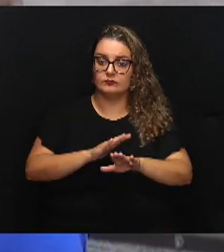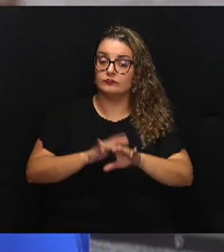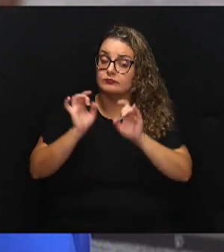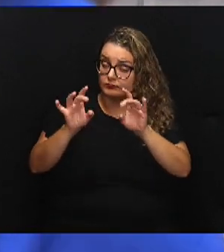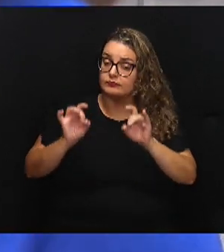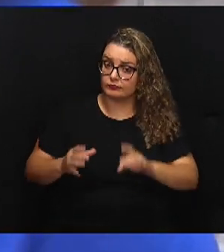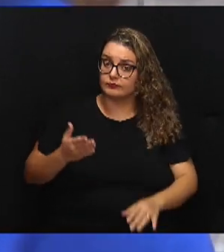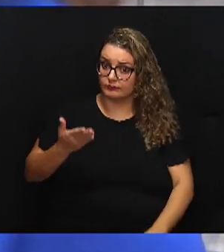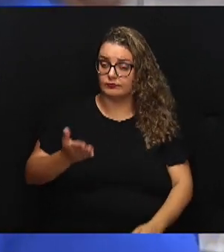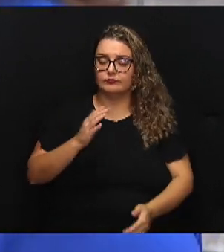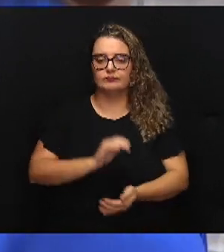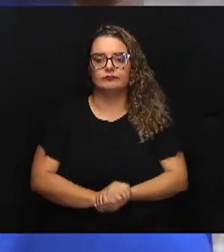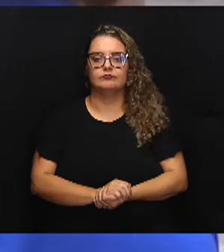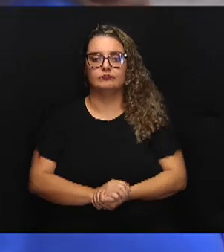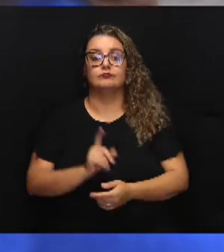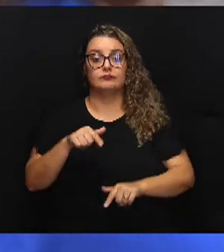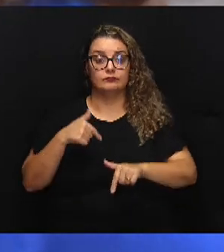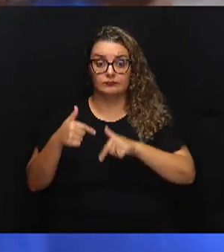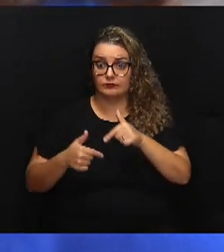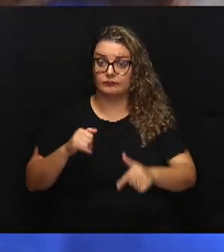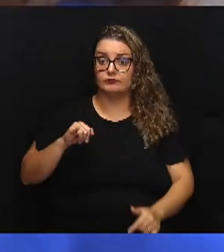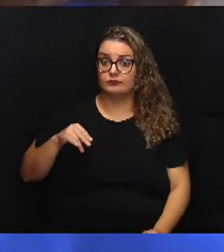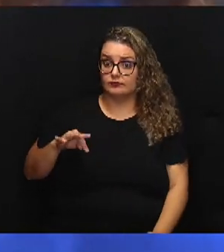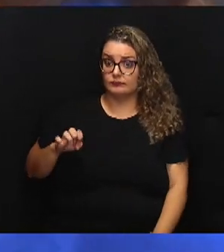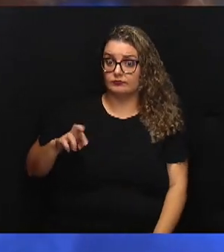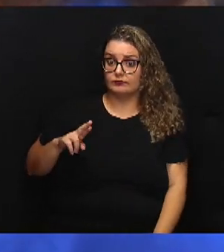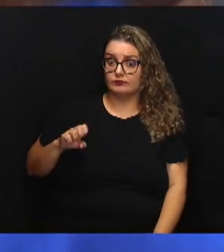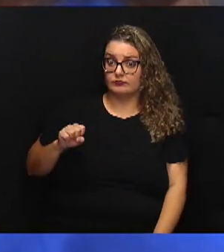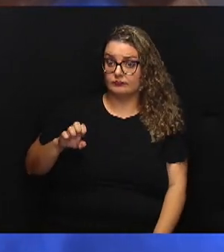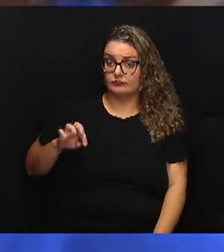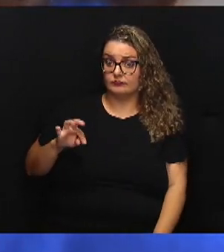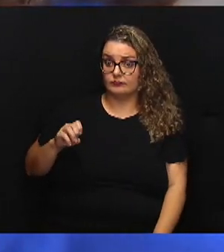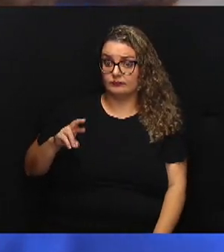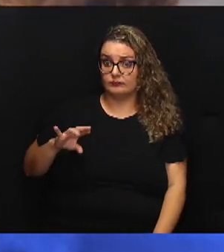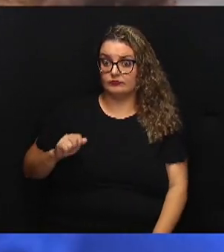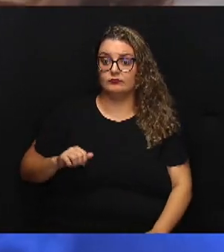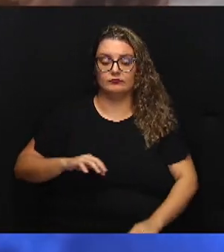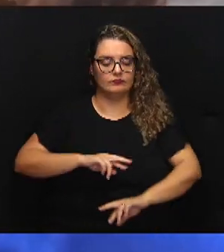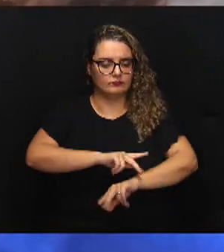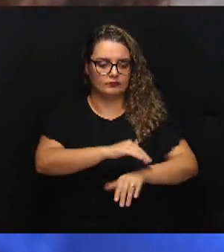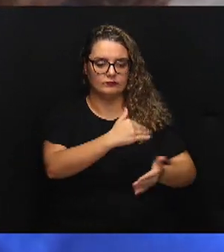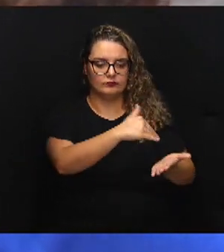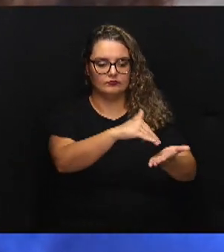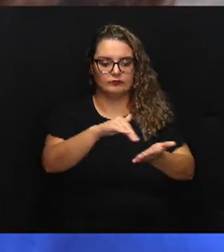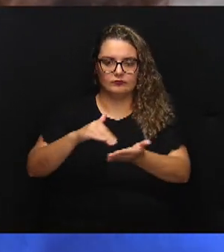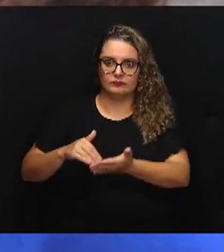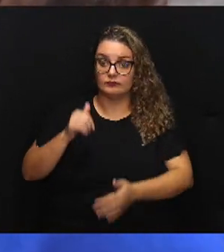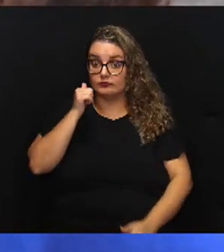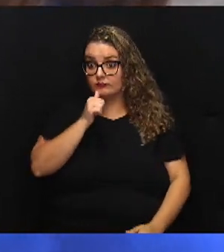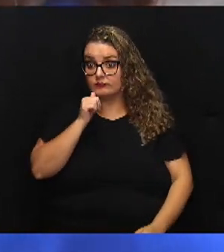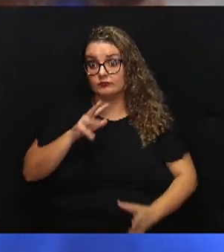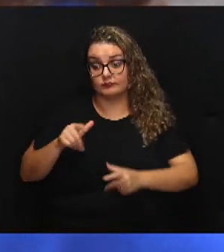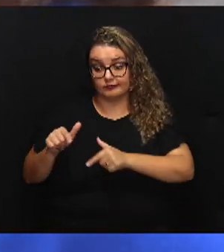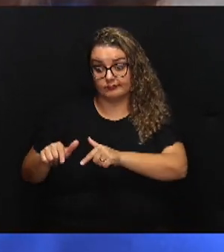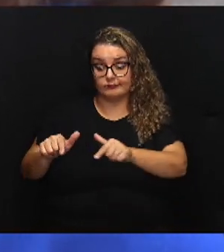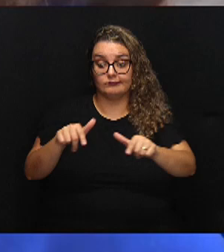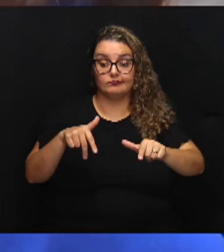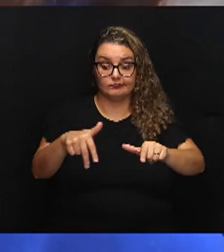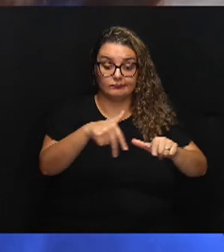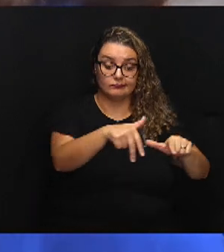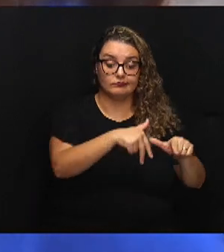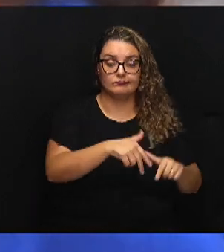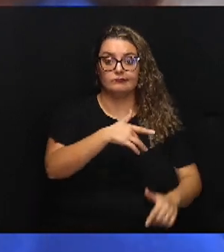específicas para elas. É um trabalho intersetorial, né? Ele perpassa por todas as secretarias, porque a mulher está em todos os espaços, né? Ela está ali na